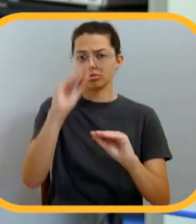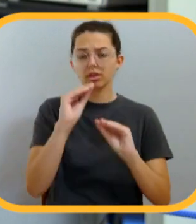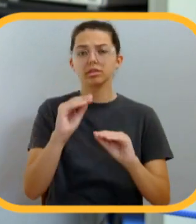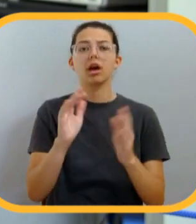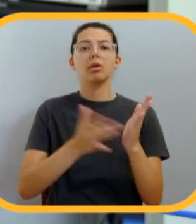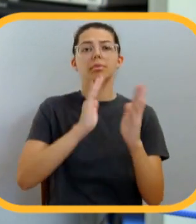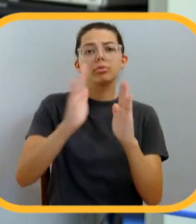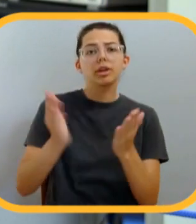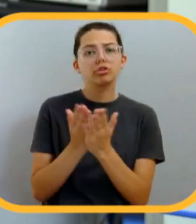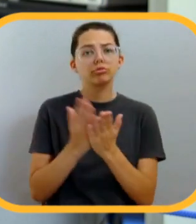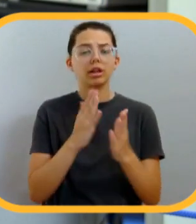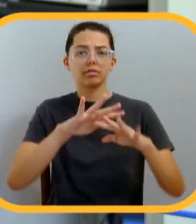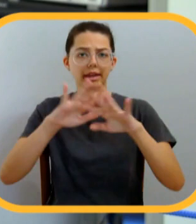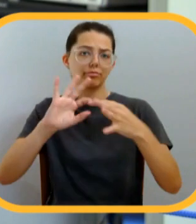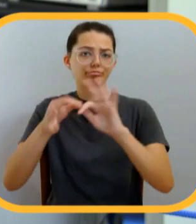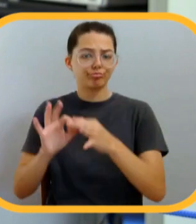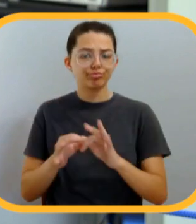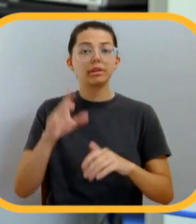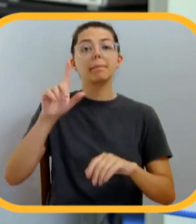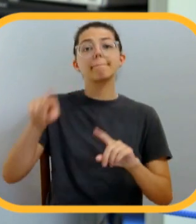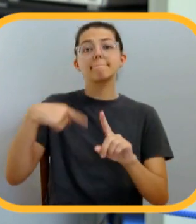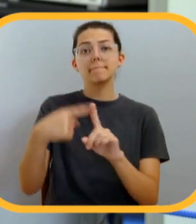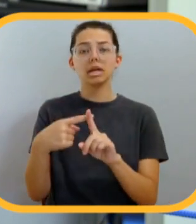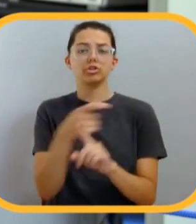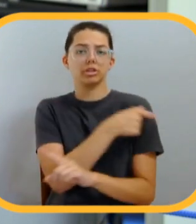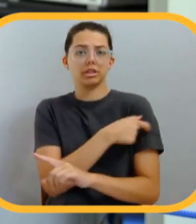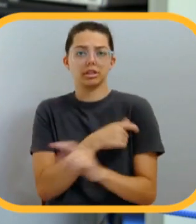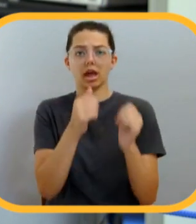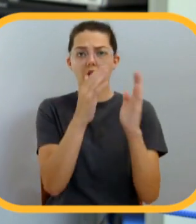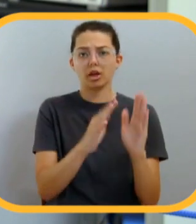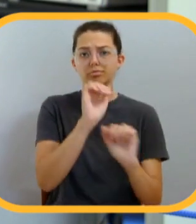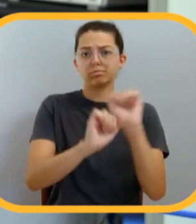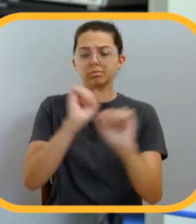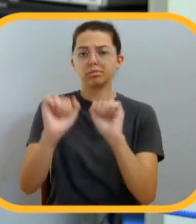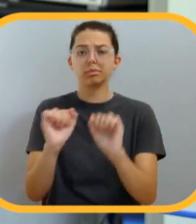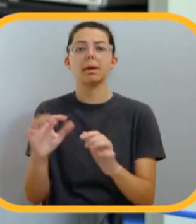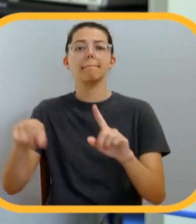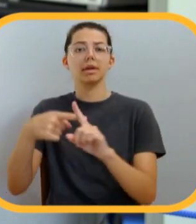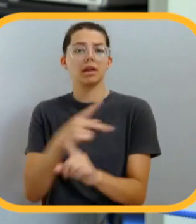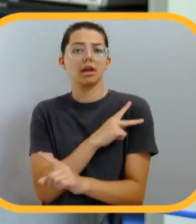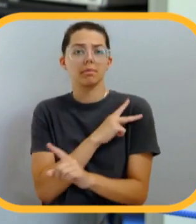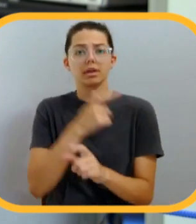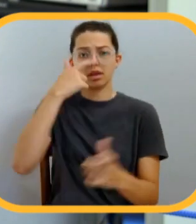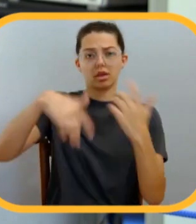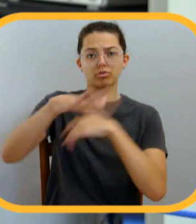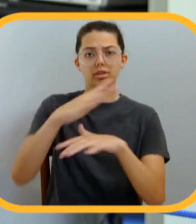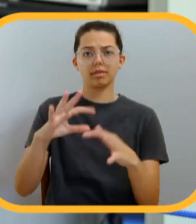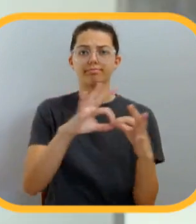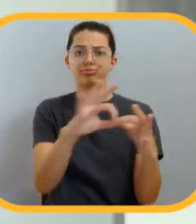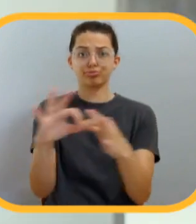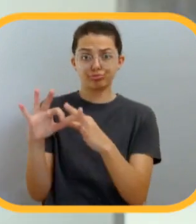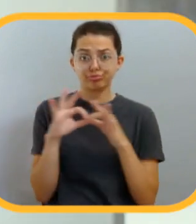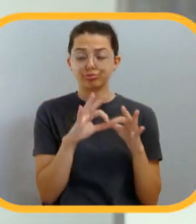Educação, da Rede de Bibliotecas Escolares, mas também a articulação que estas entidades fazem com a academia e com a sociedade